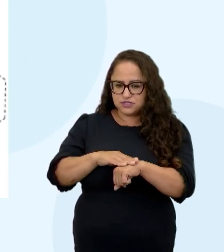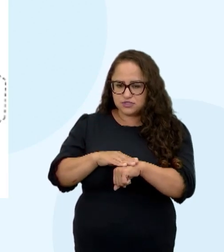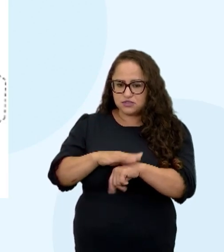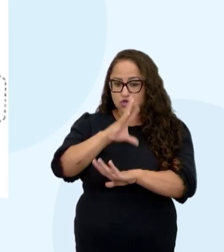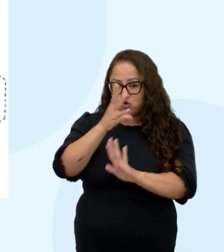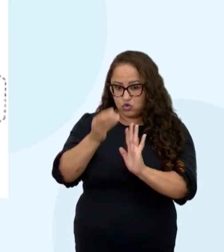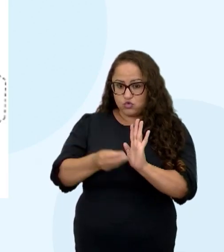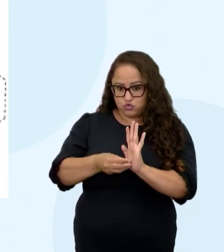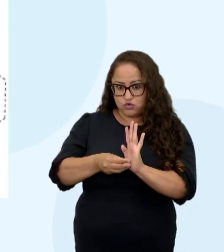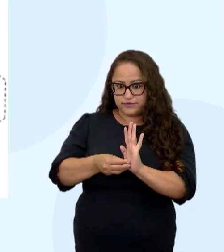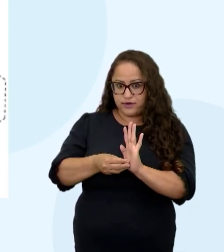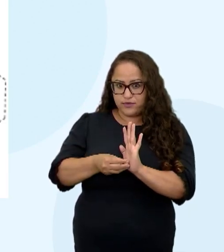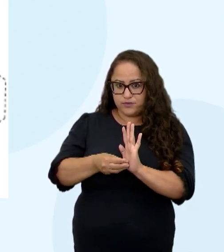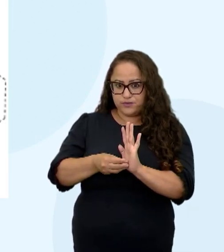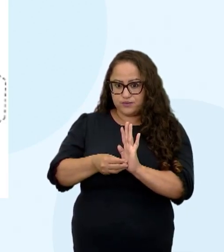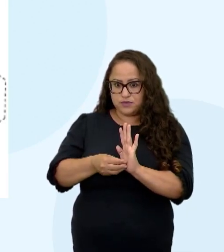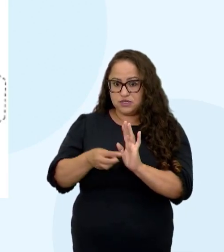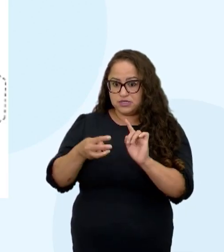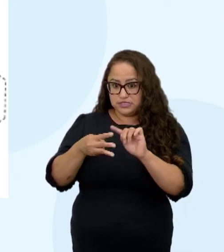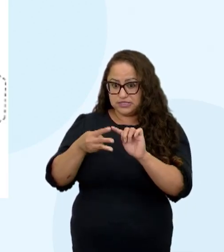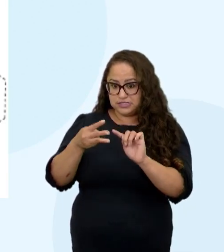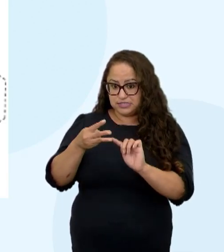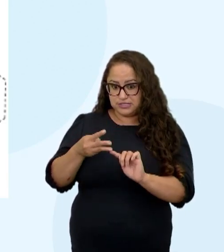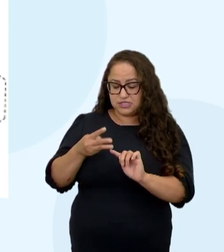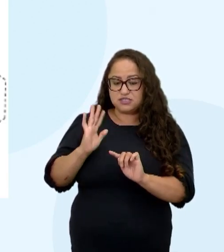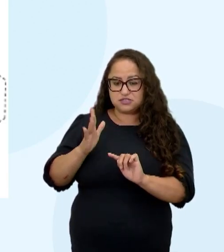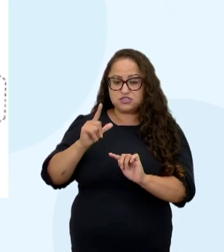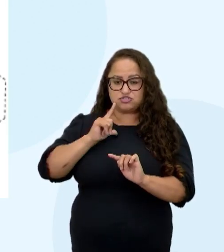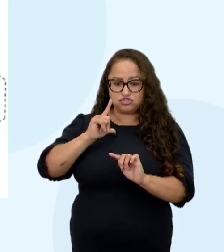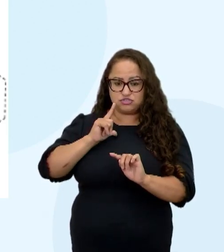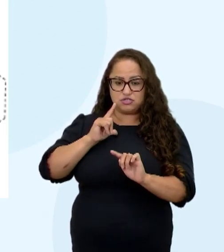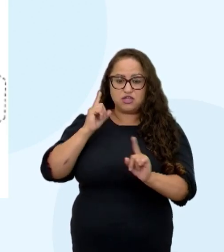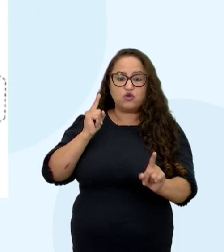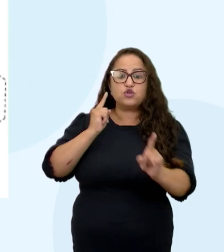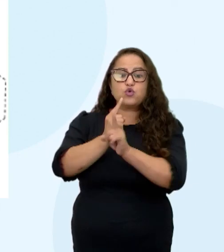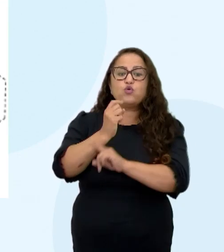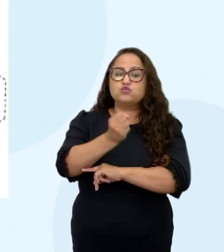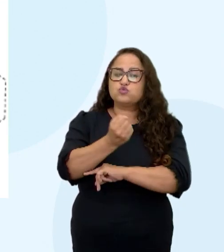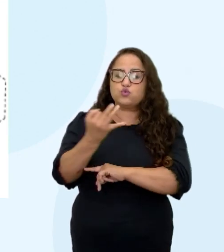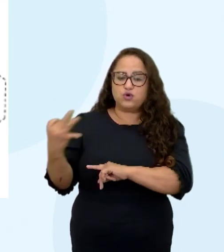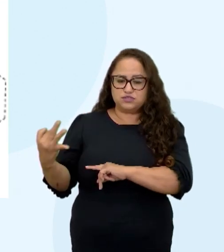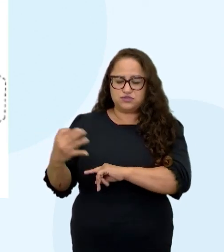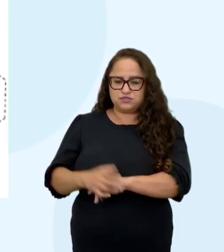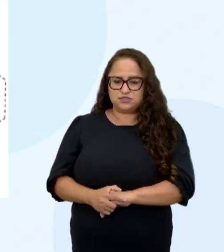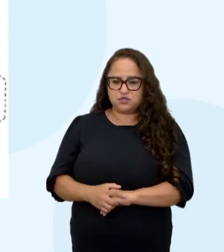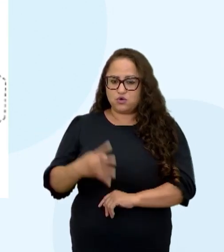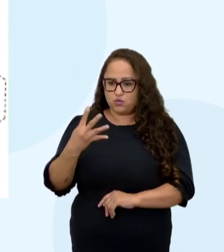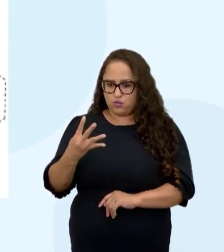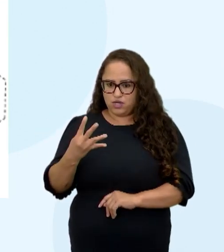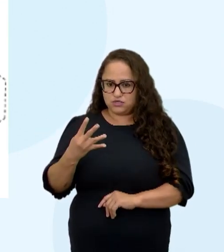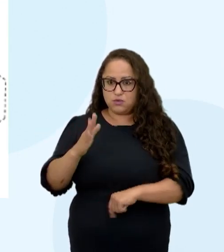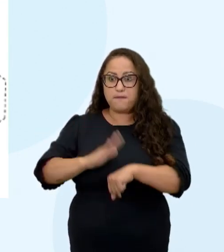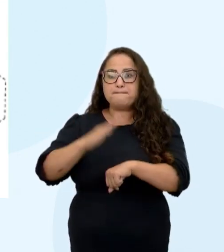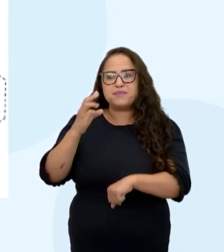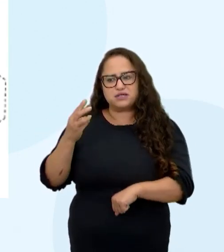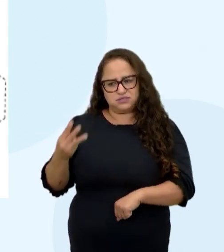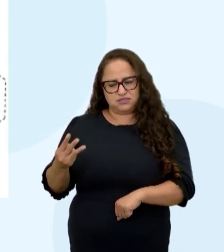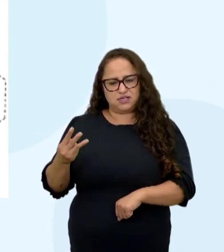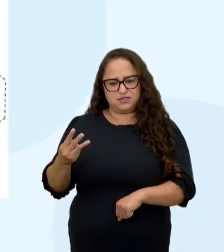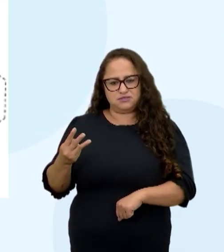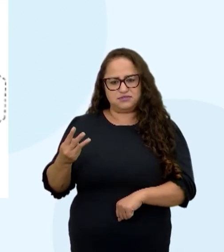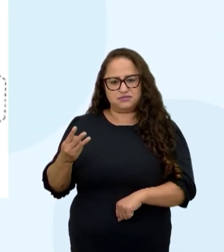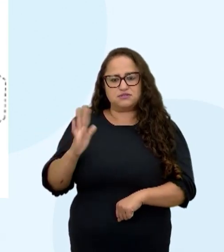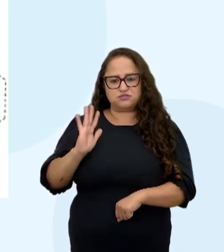no total, esses 3 que eu já tinha, mais esses pedacinhos, eu encontro quantos hexágonos? 4? Tem que ser mais que 3, porque 3 eu já